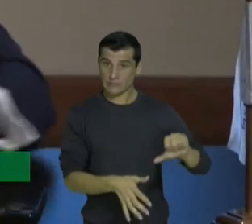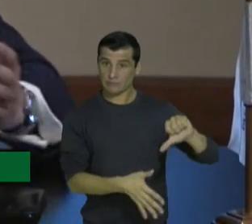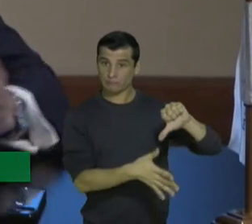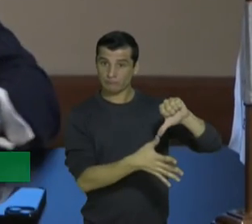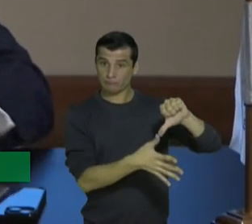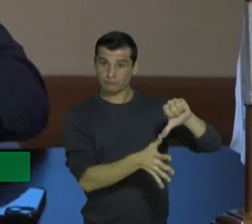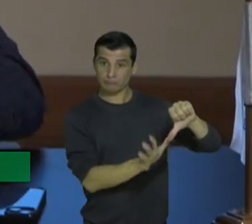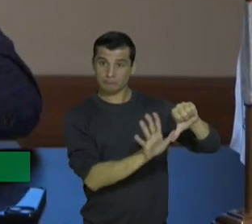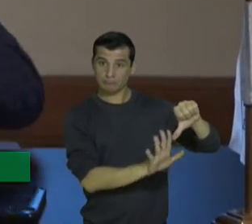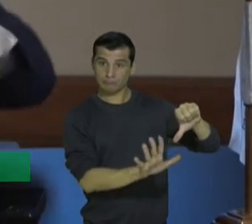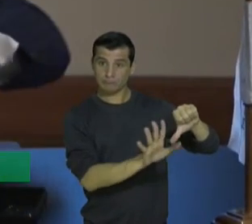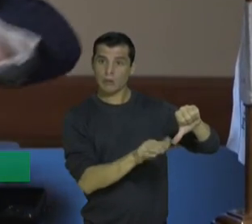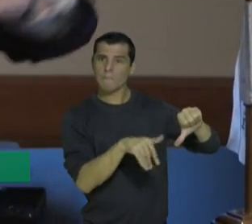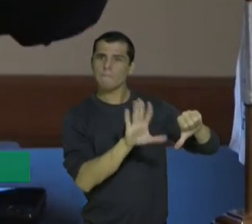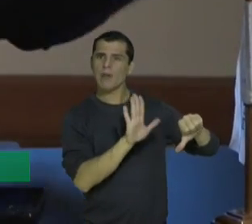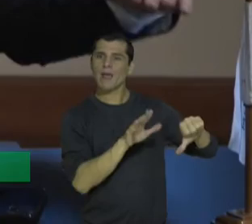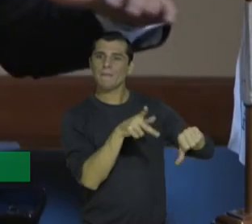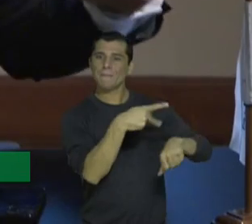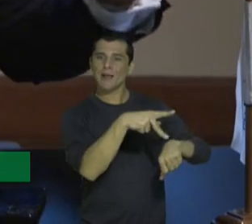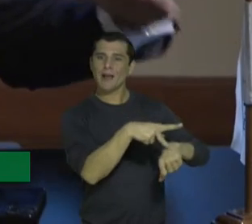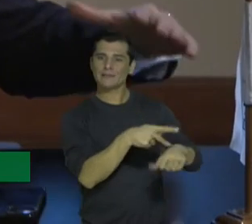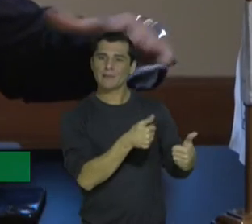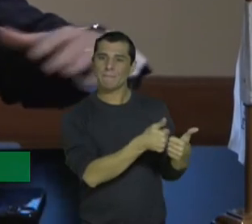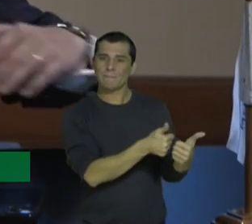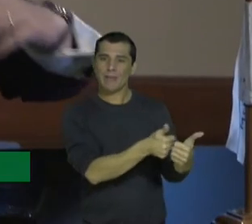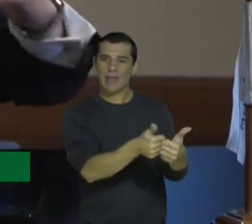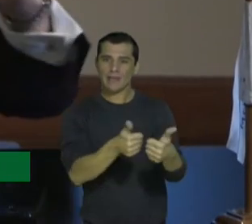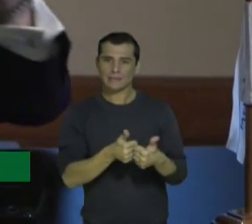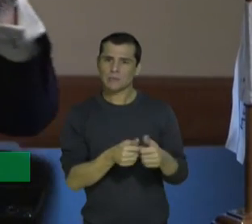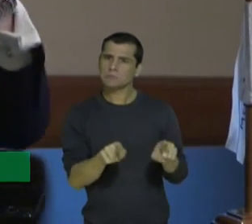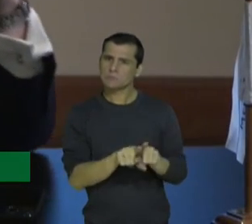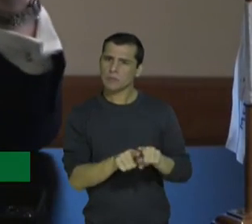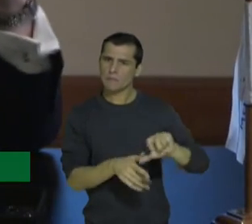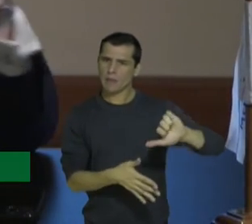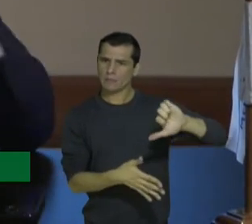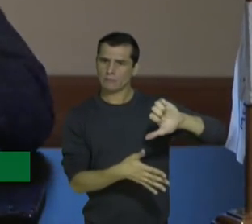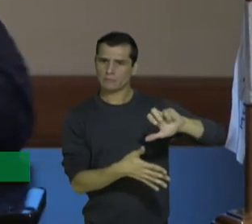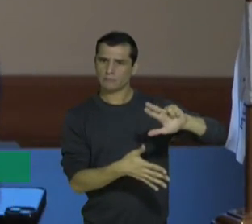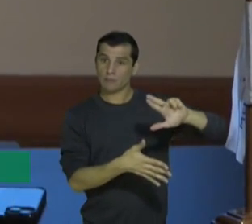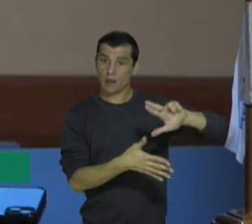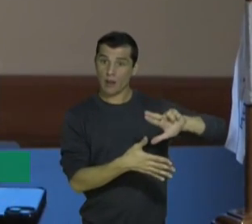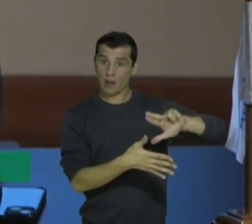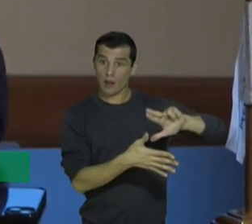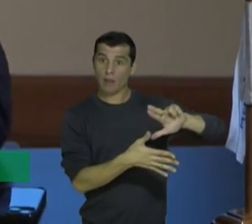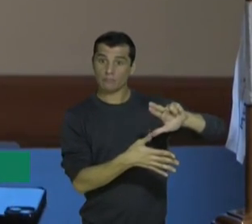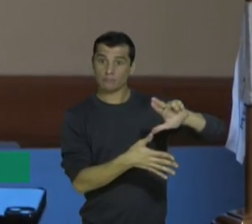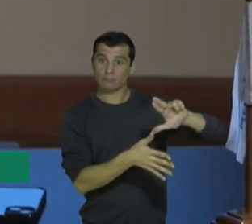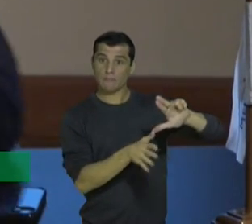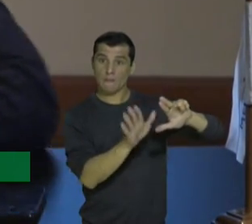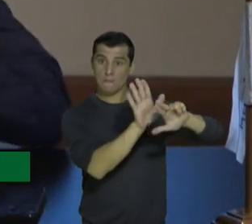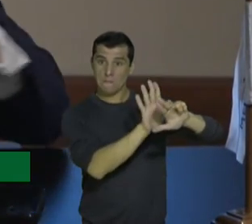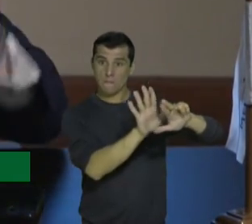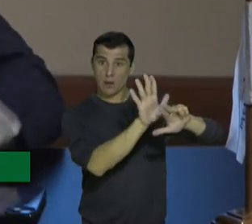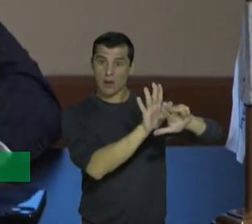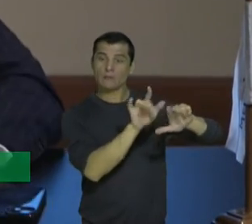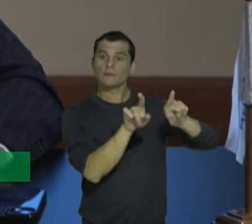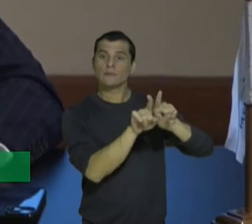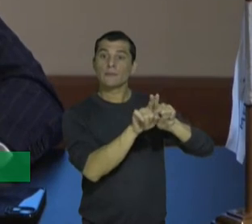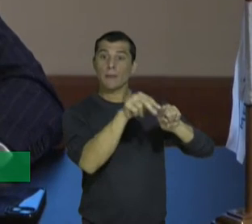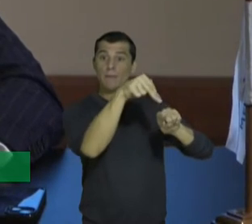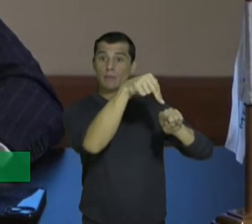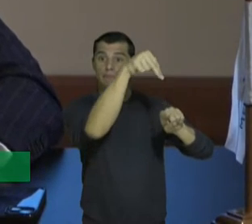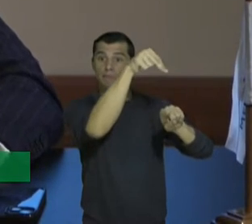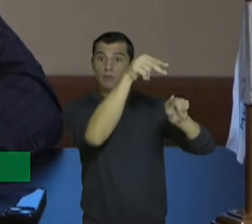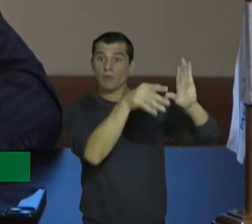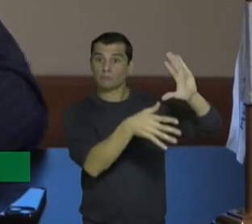nosso entorno mais próximo ela também vale paraa América Central e do Norte com vários cavs com várias considerações